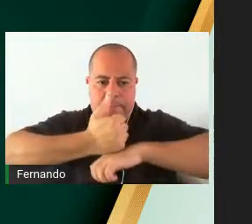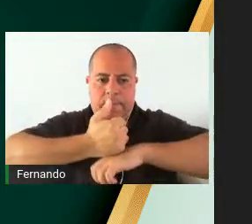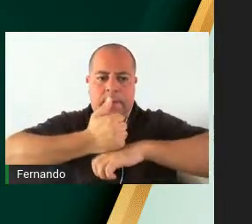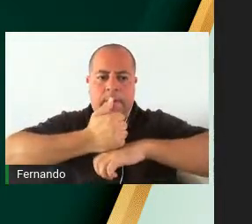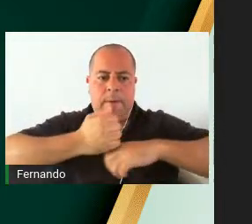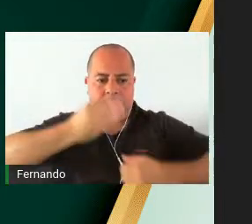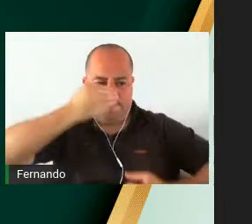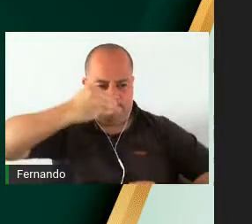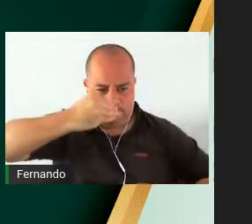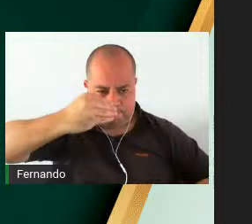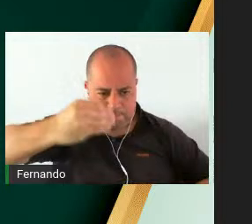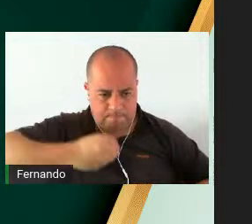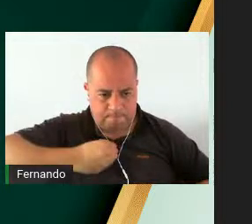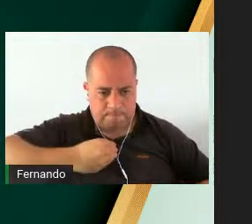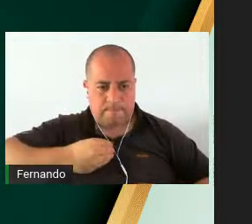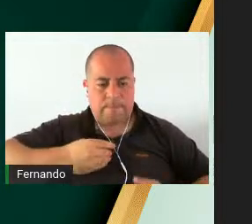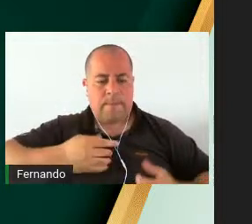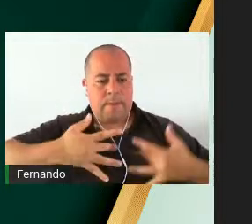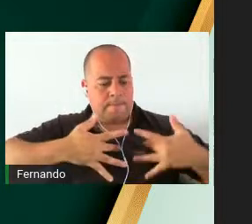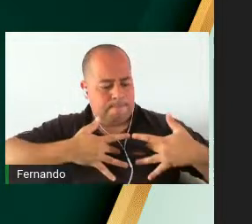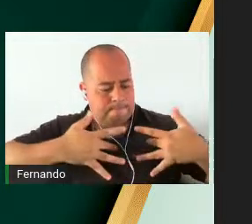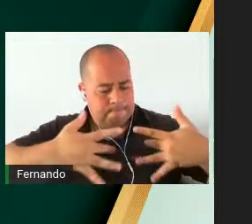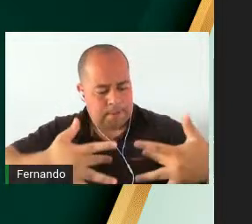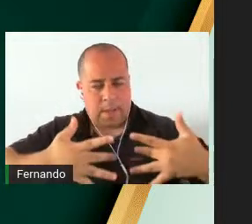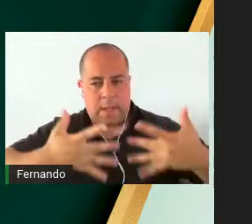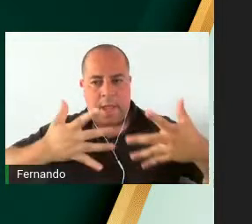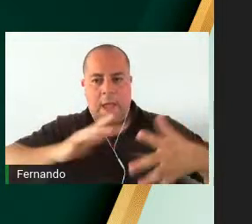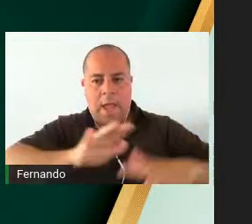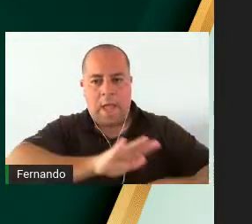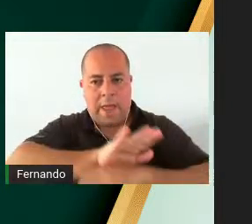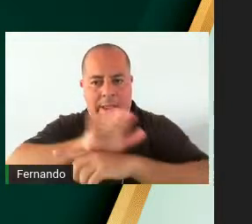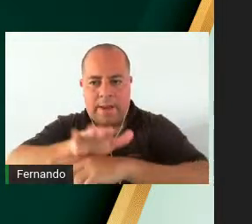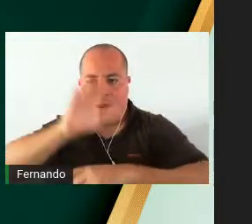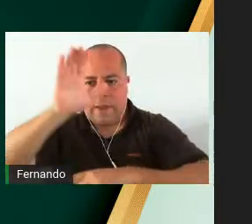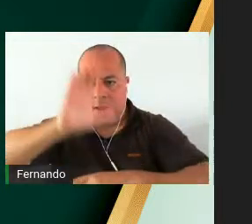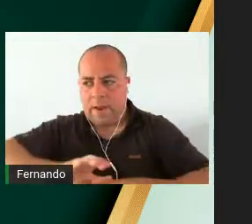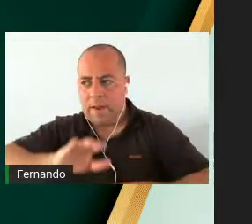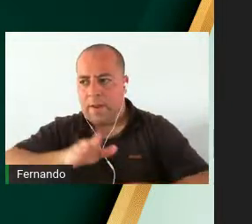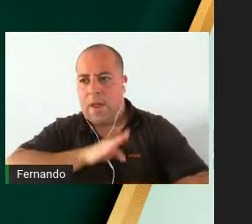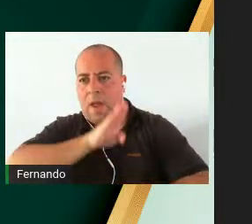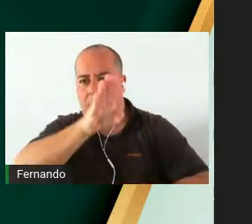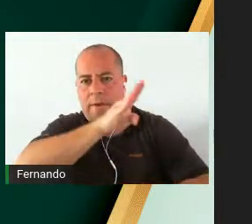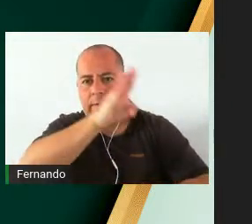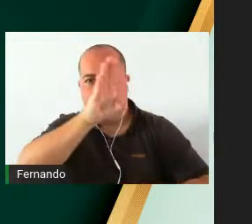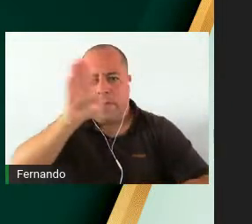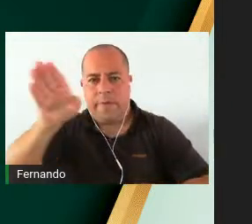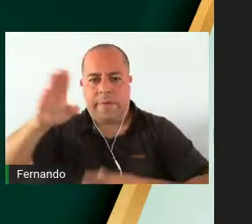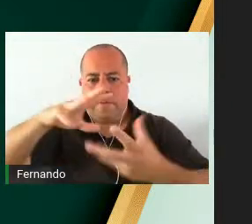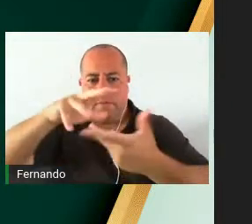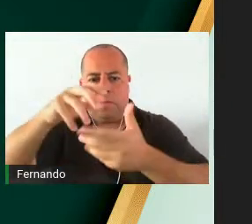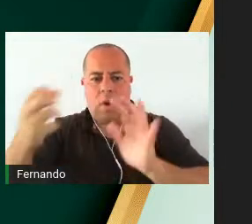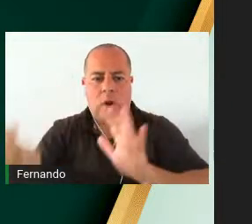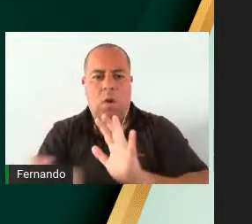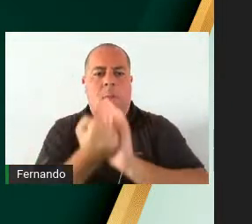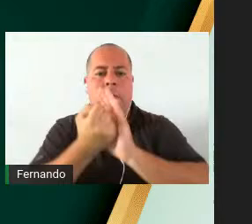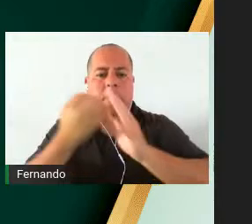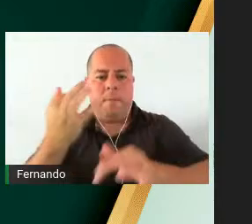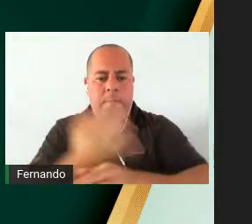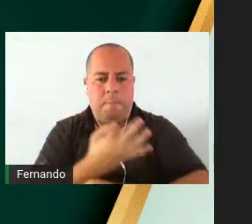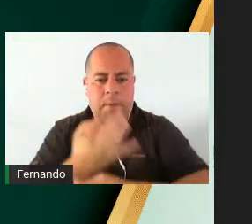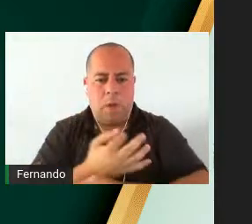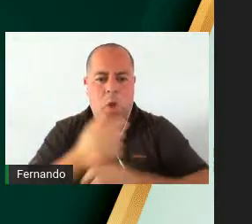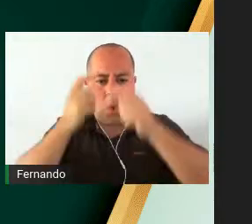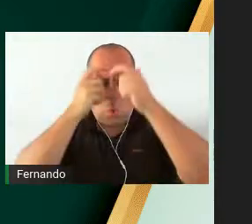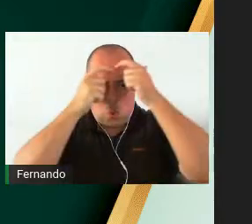abnegados, comprometidos na formação de cidadãos que levam ao mundo do trabalho a marca da resiliência, do saber e